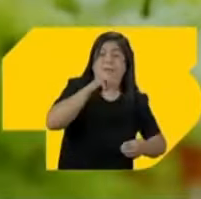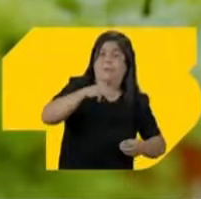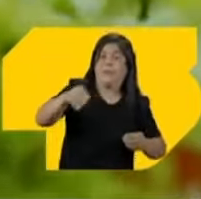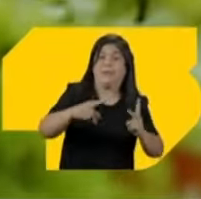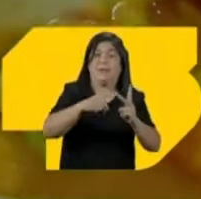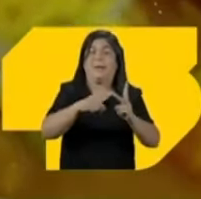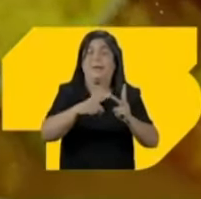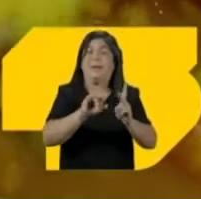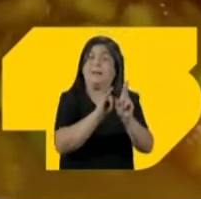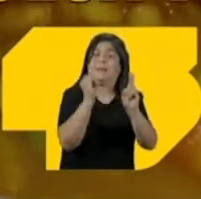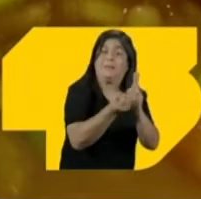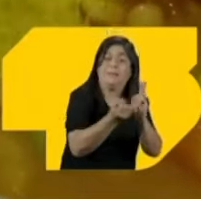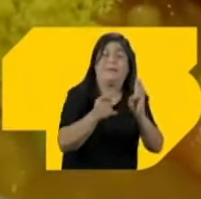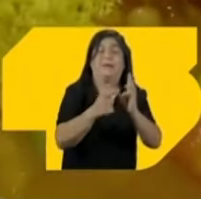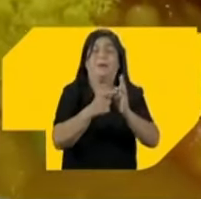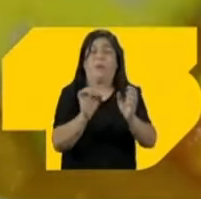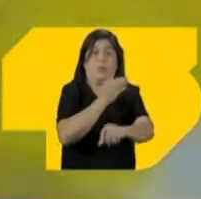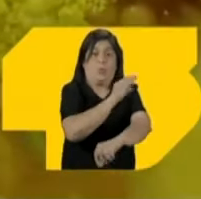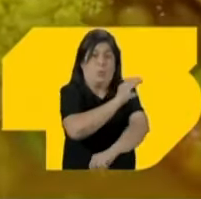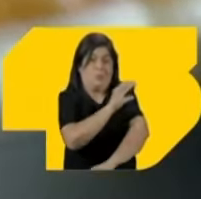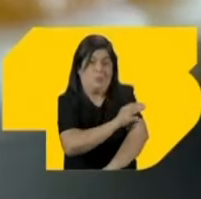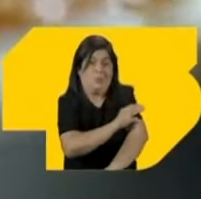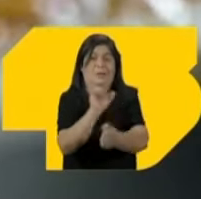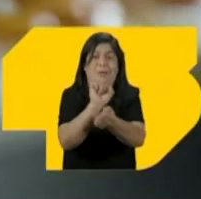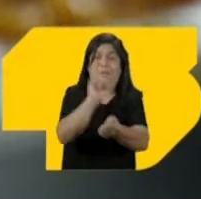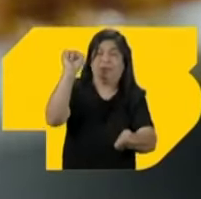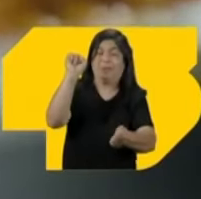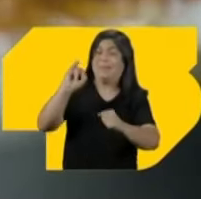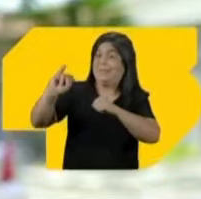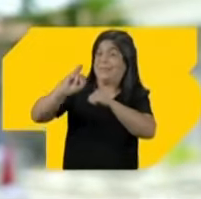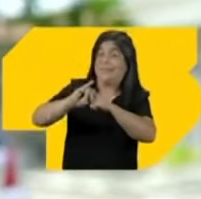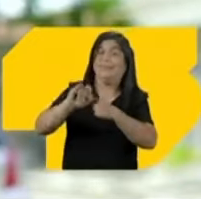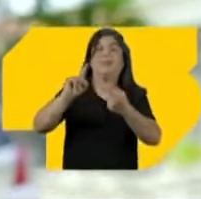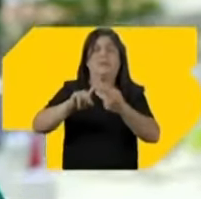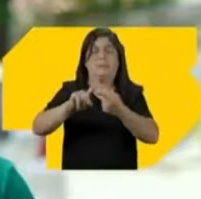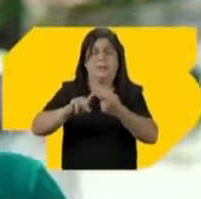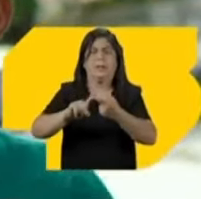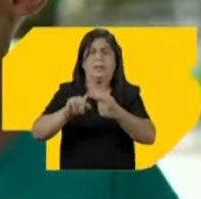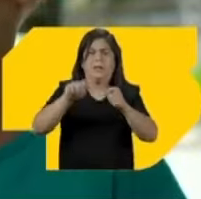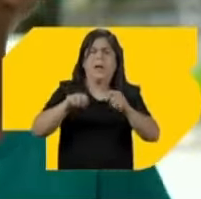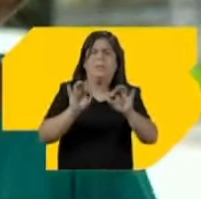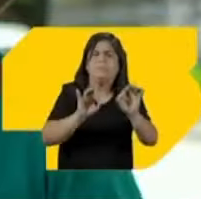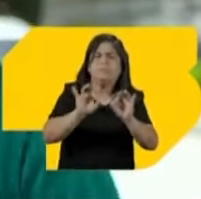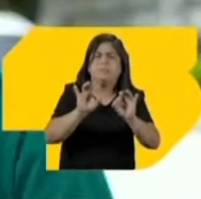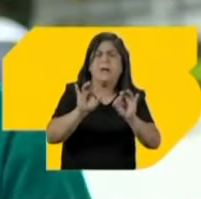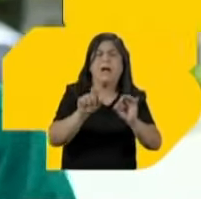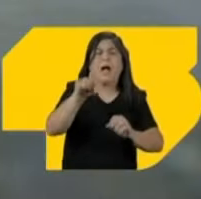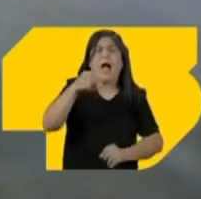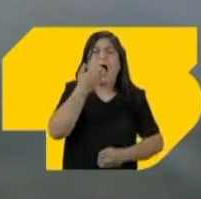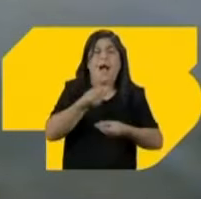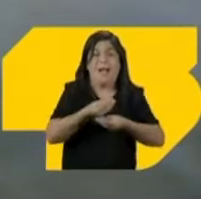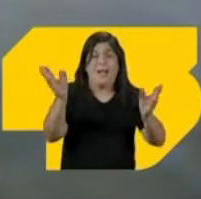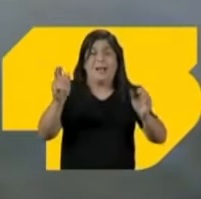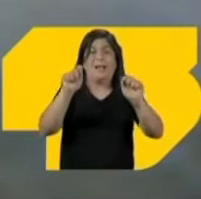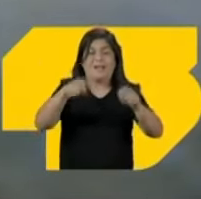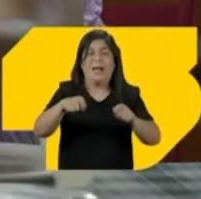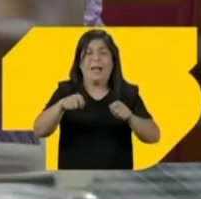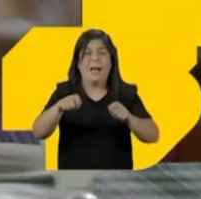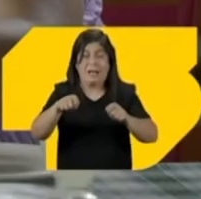Mamanguape, Itabaiana, Cuité, Princesa Isabel e Itaporanga. Vai também reestruturar o programa